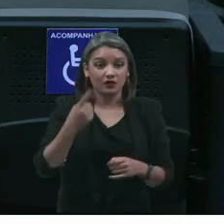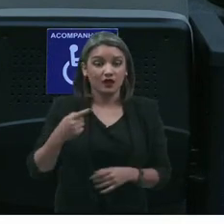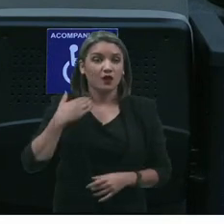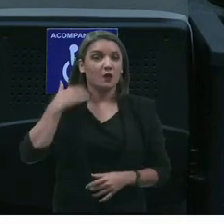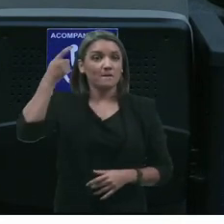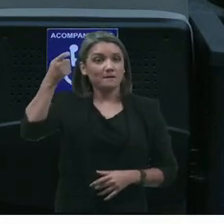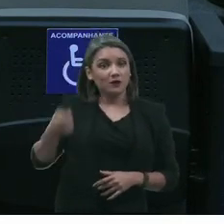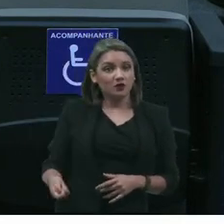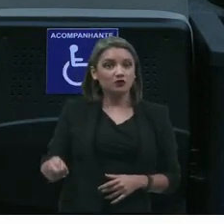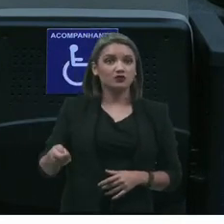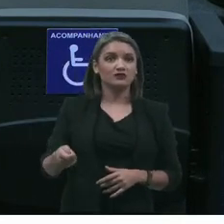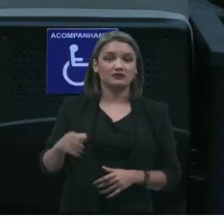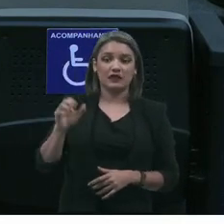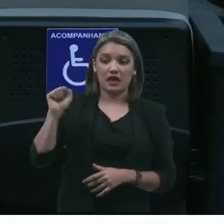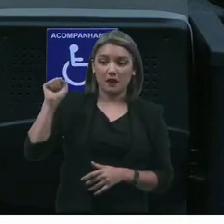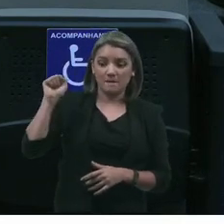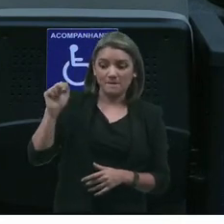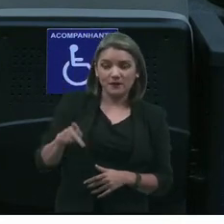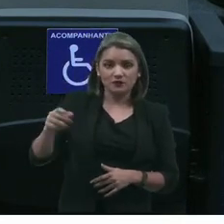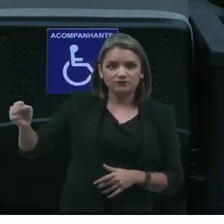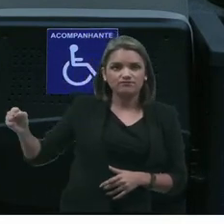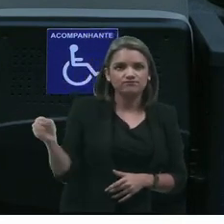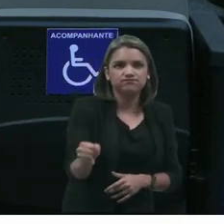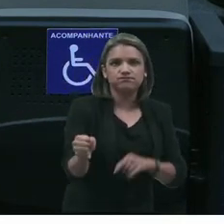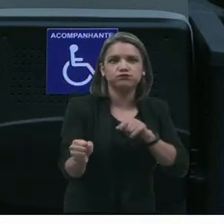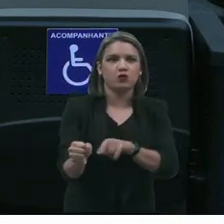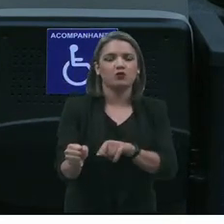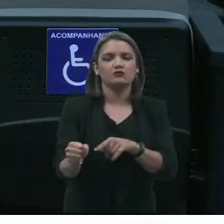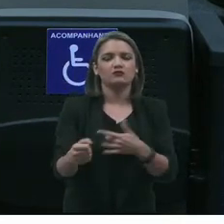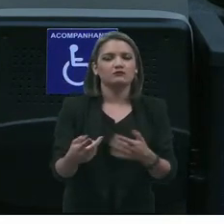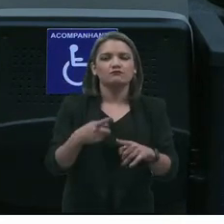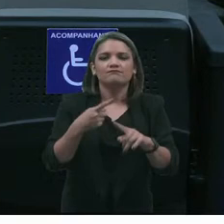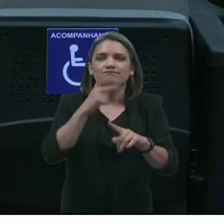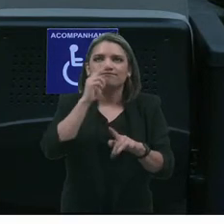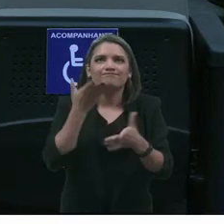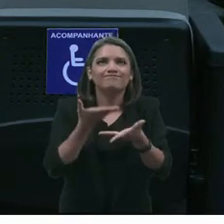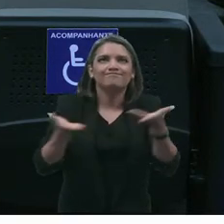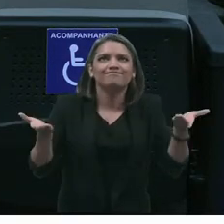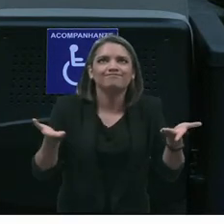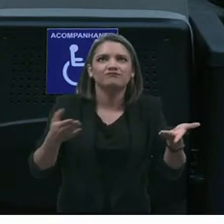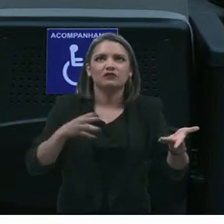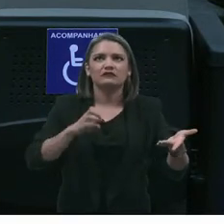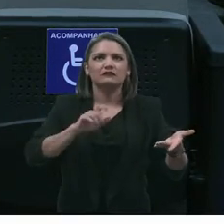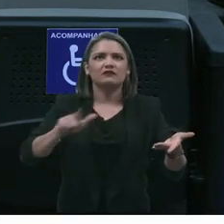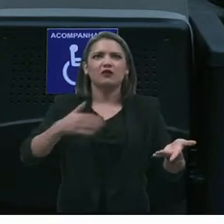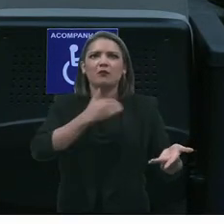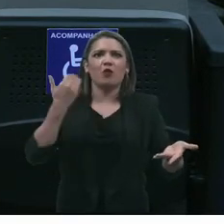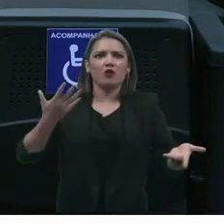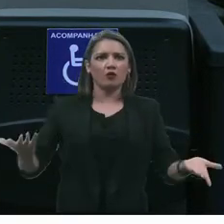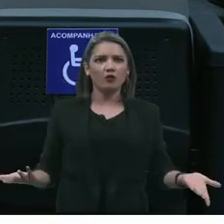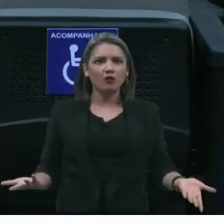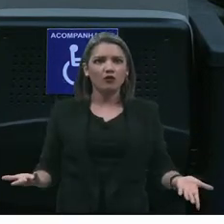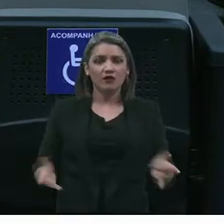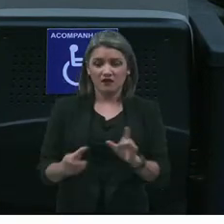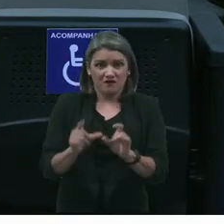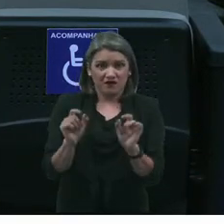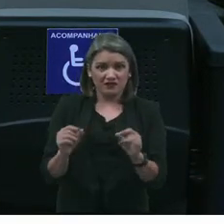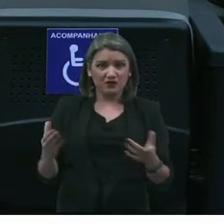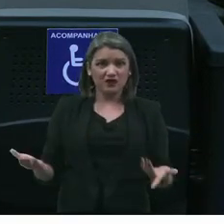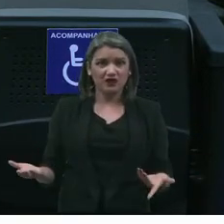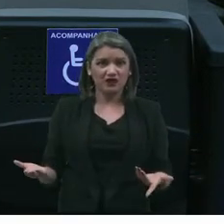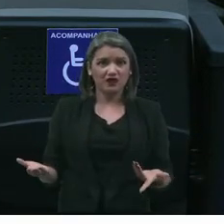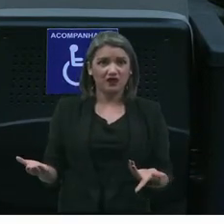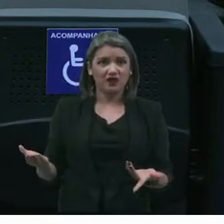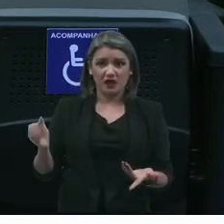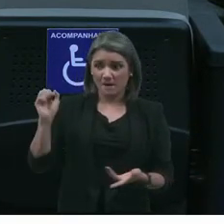magistrado lhe representa, eventualmente, a morte civil. O que fará o magistrado que é aposentado compulsoriamente?